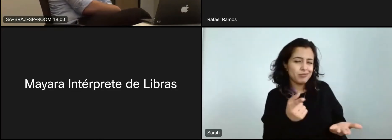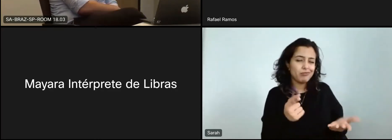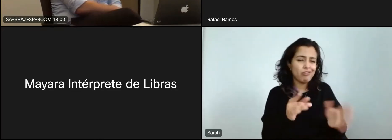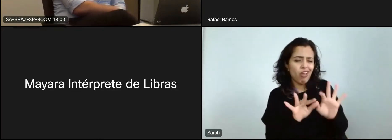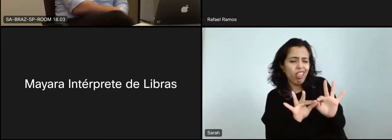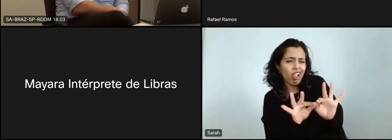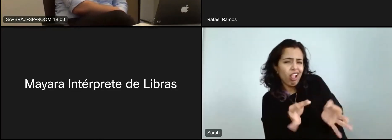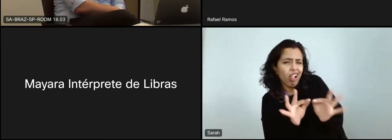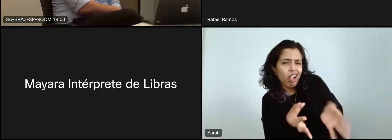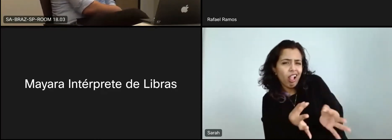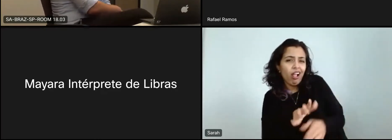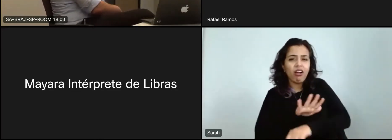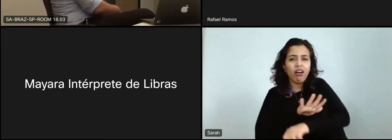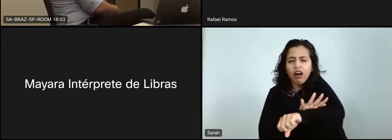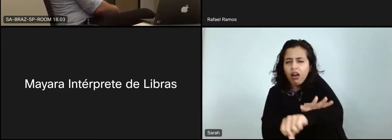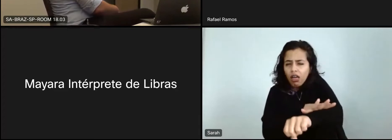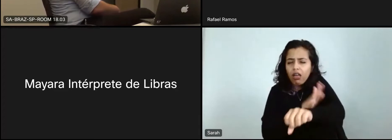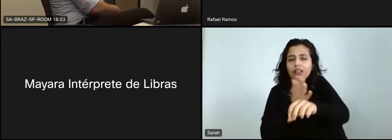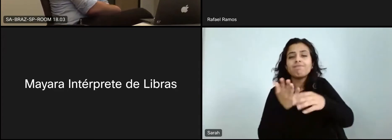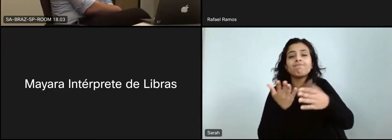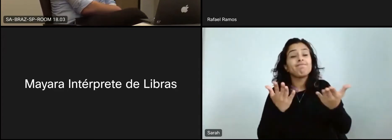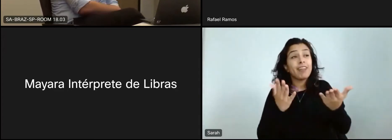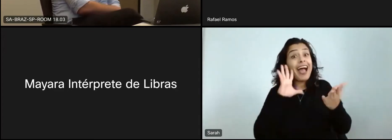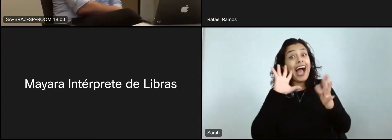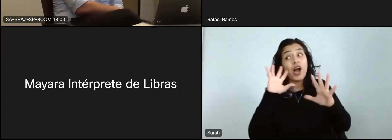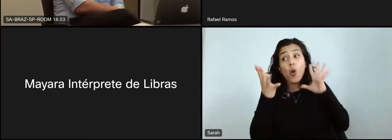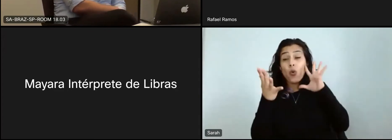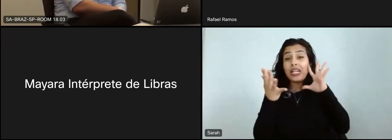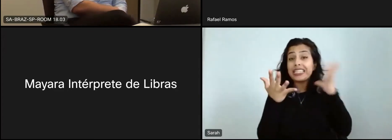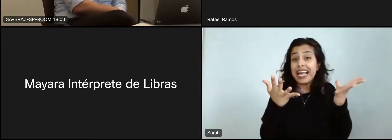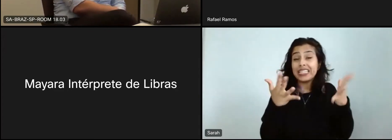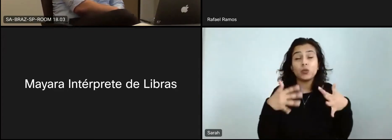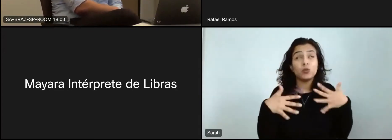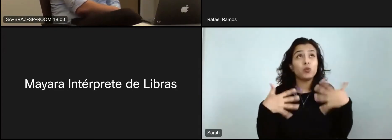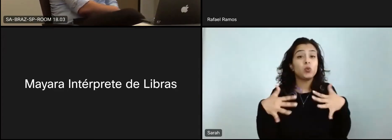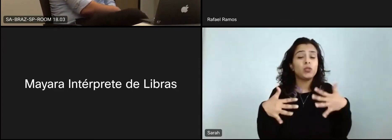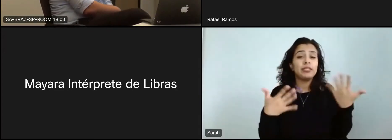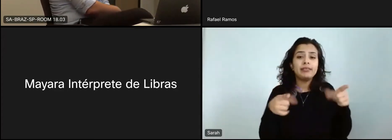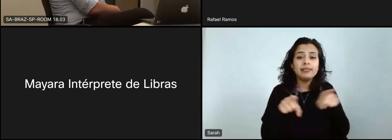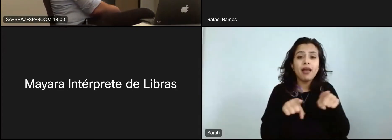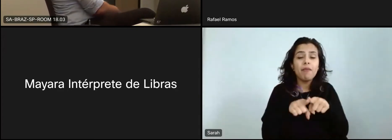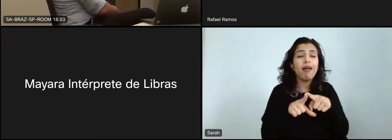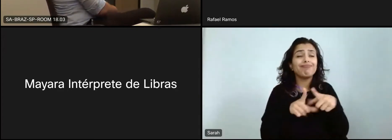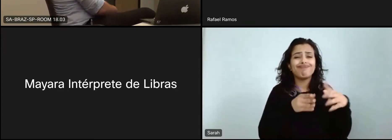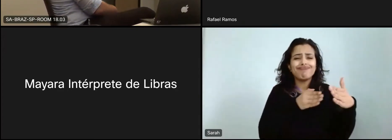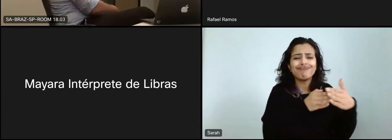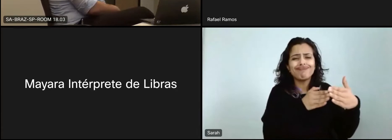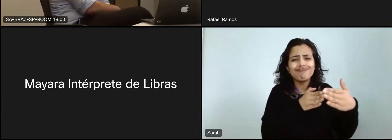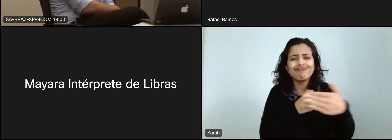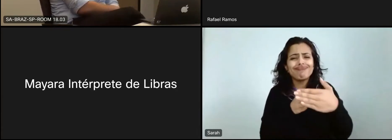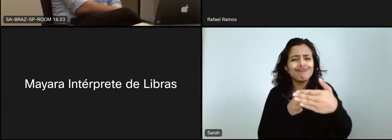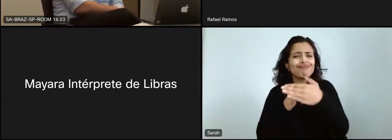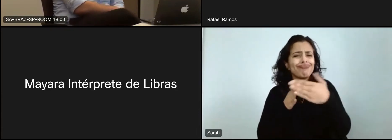preconceitos, as agressões, elas transpõem barreiras, né? Então, não existe uma comunidade específica que sofra mais ou